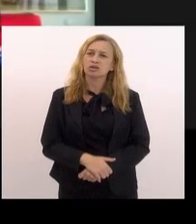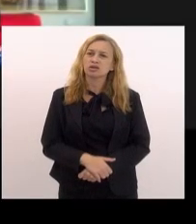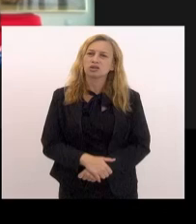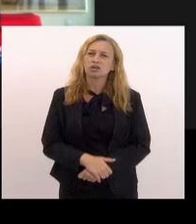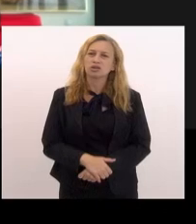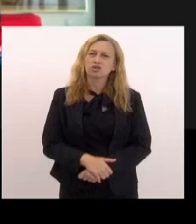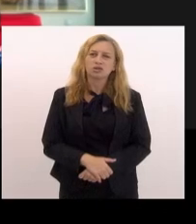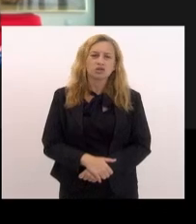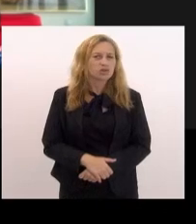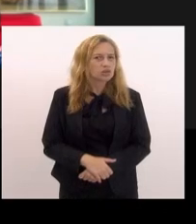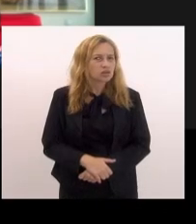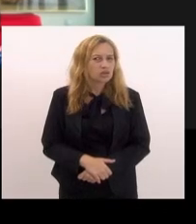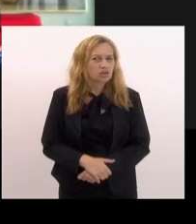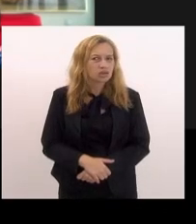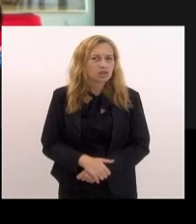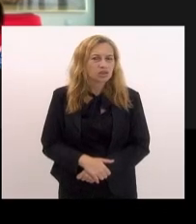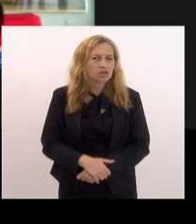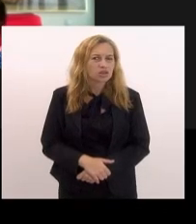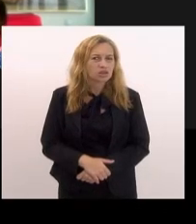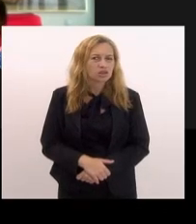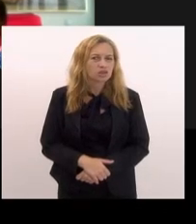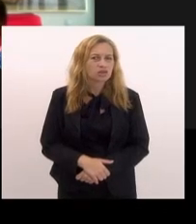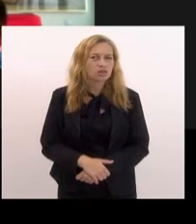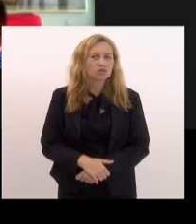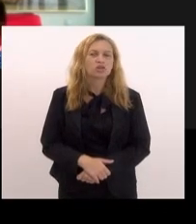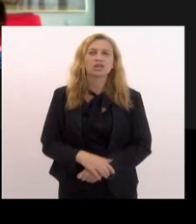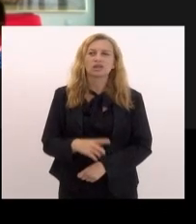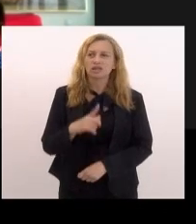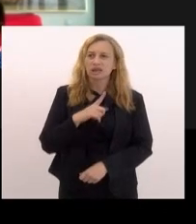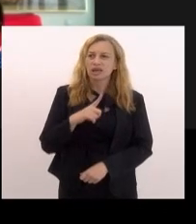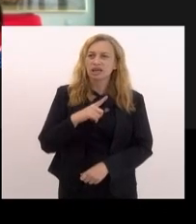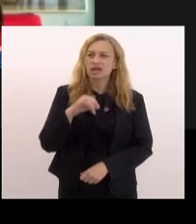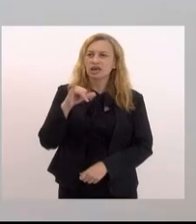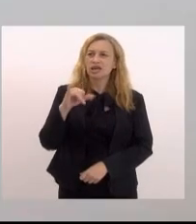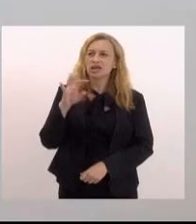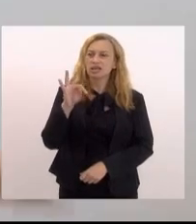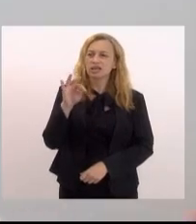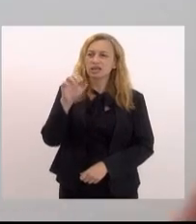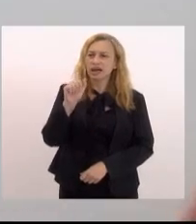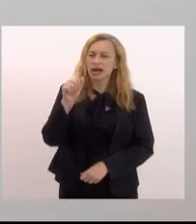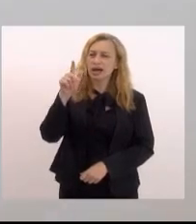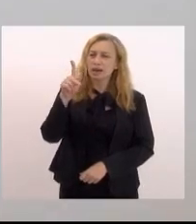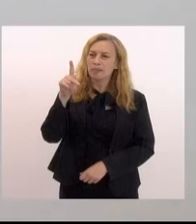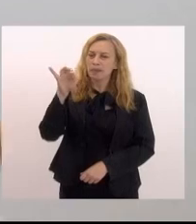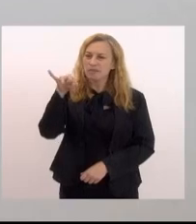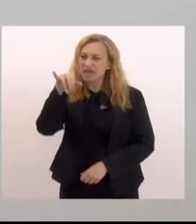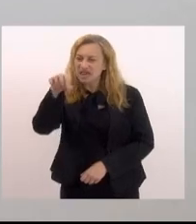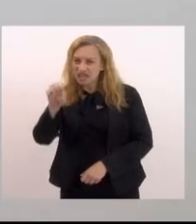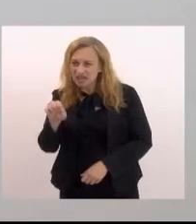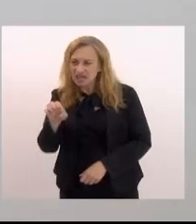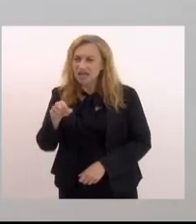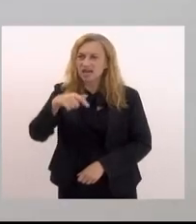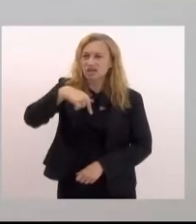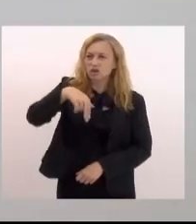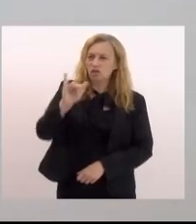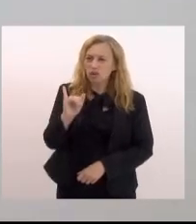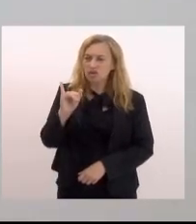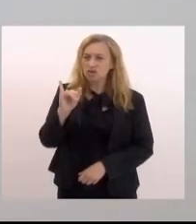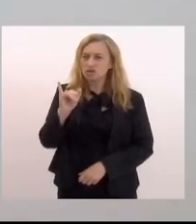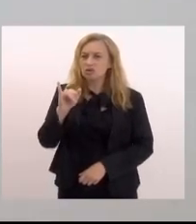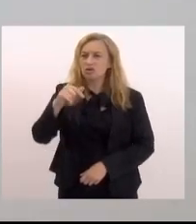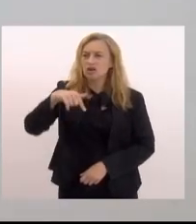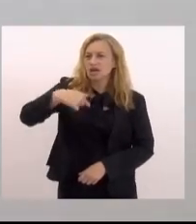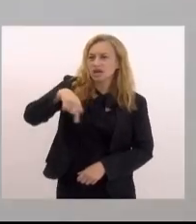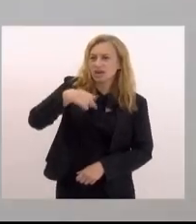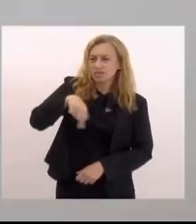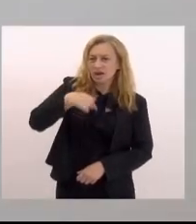você tem como a margem, você tem Guapimirim, Magé, Duque de Caxias, Nova Iguaçu, Queimado, Japeri,